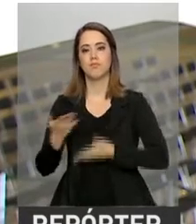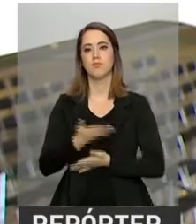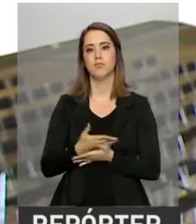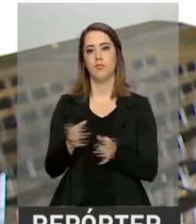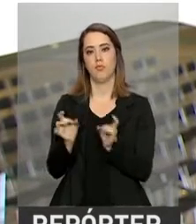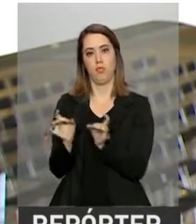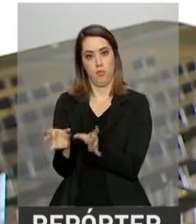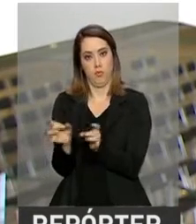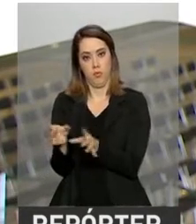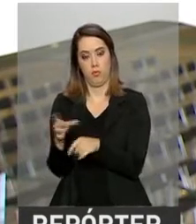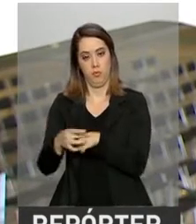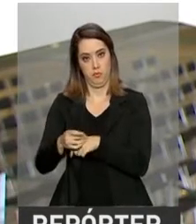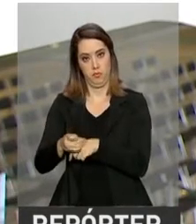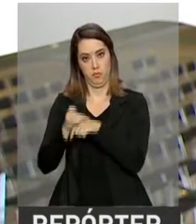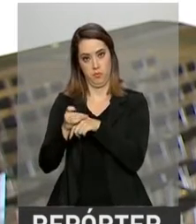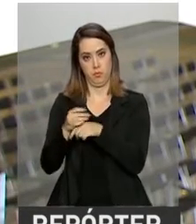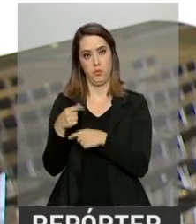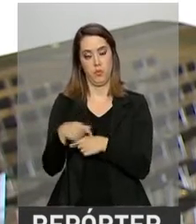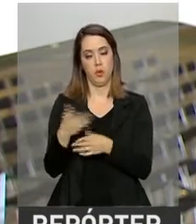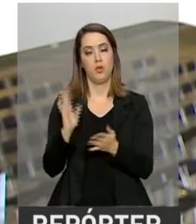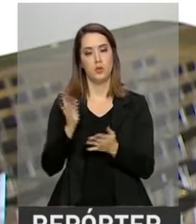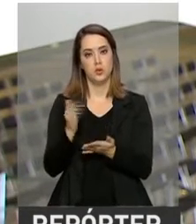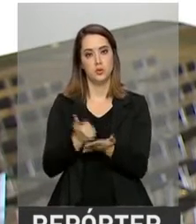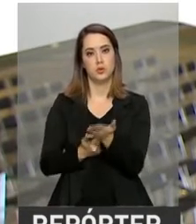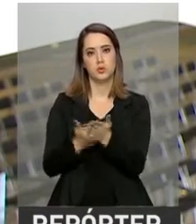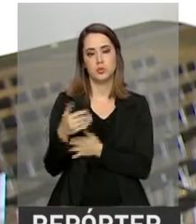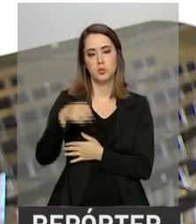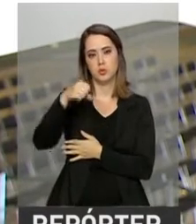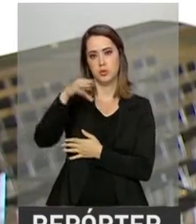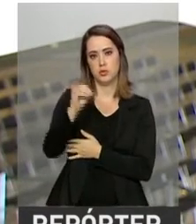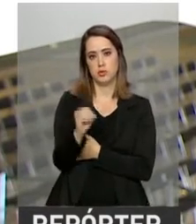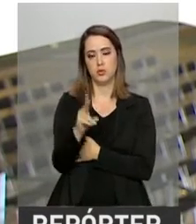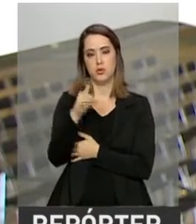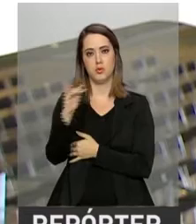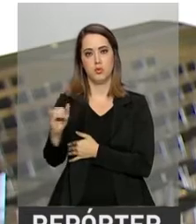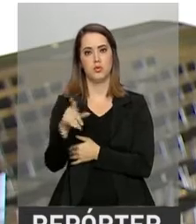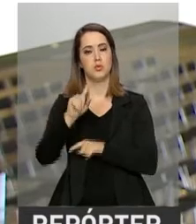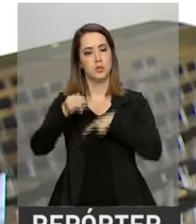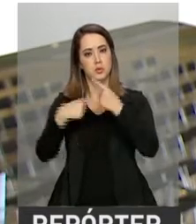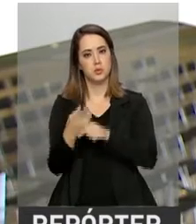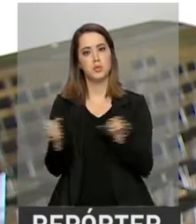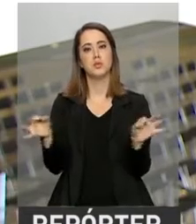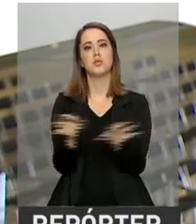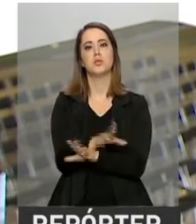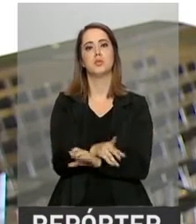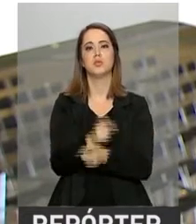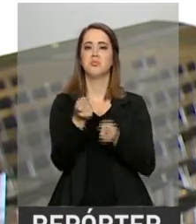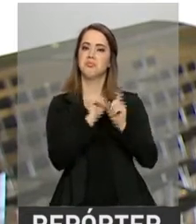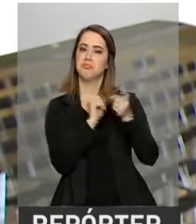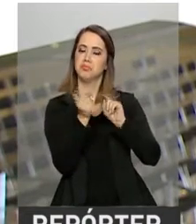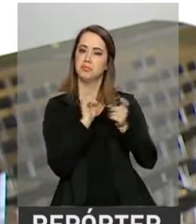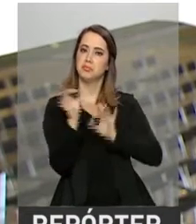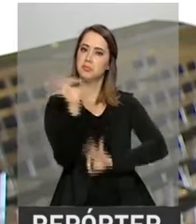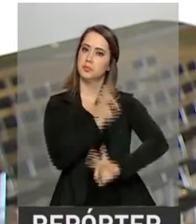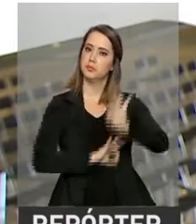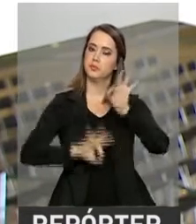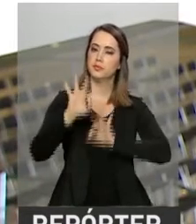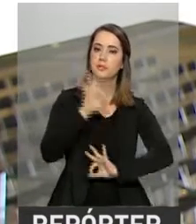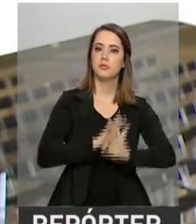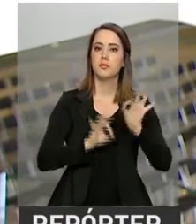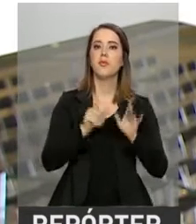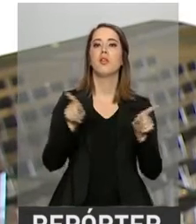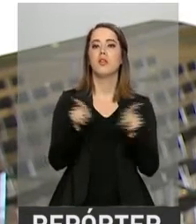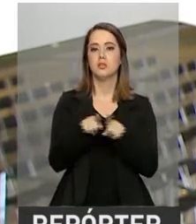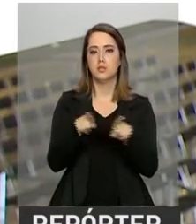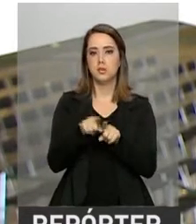expectativa é que embora os embarques comecem daqui a 90 dias depois de terminados os trâmites administrativos deve participar também